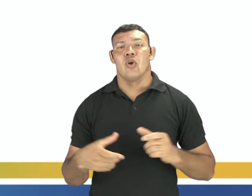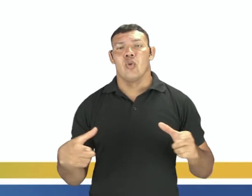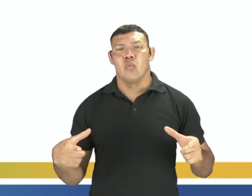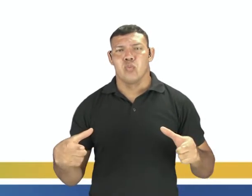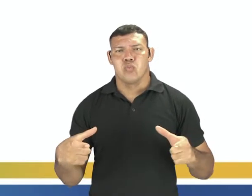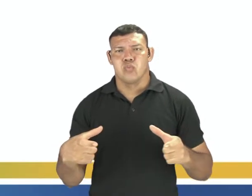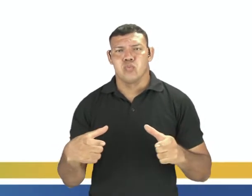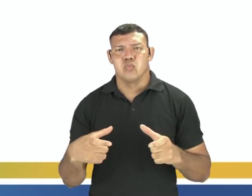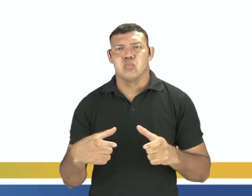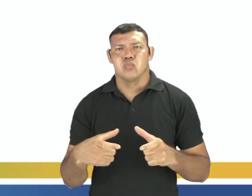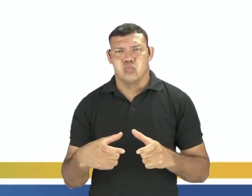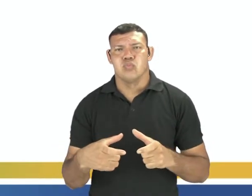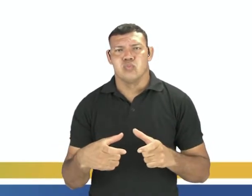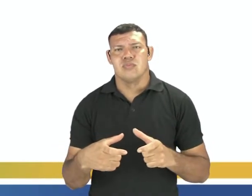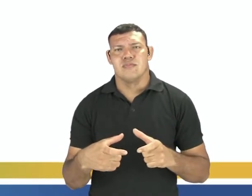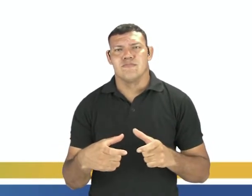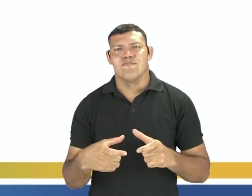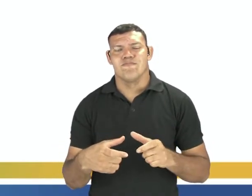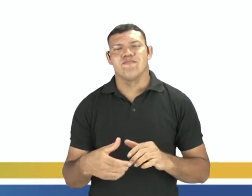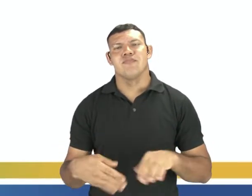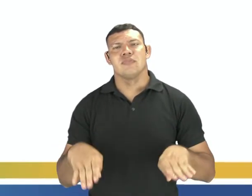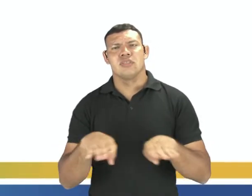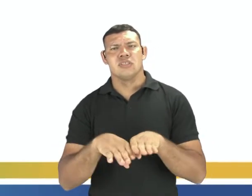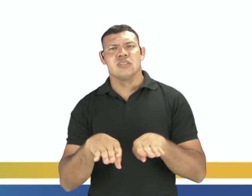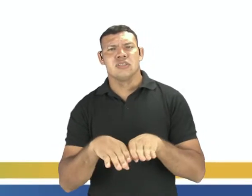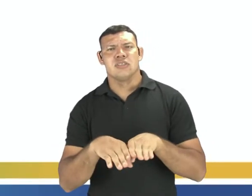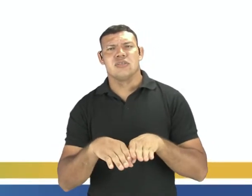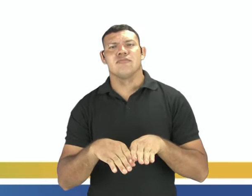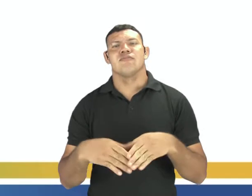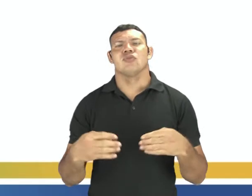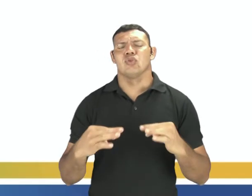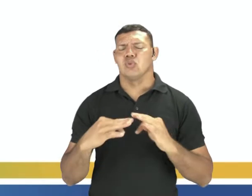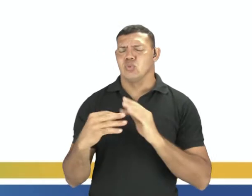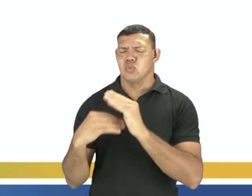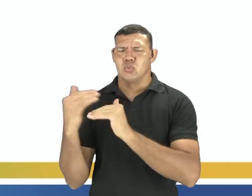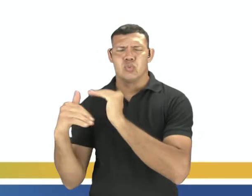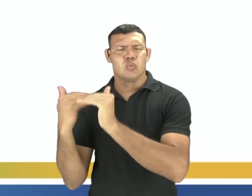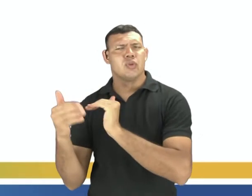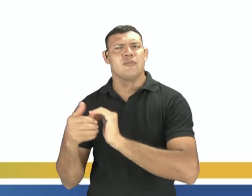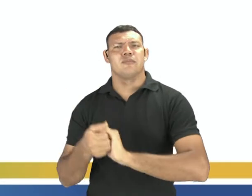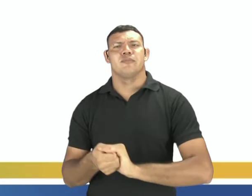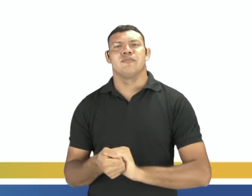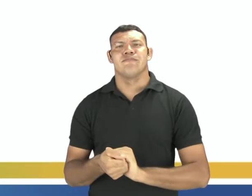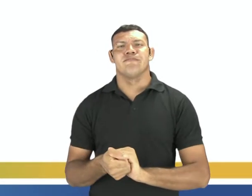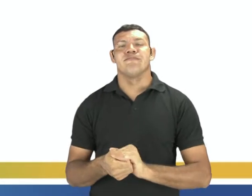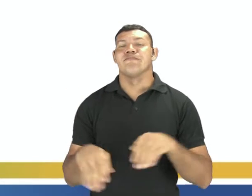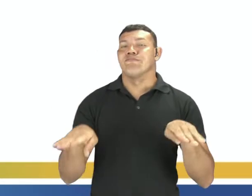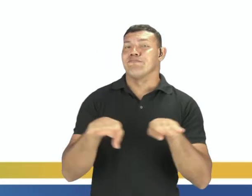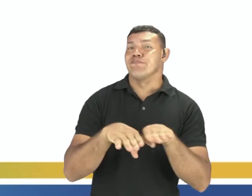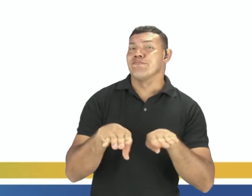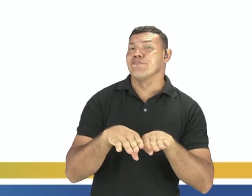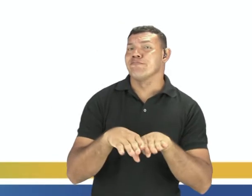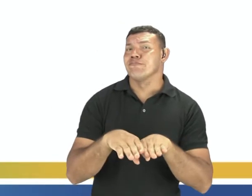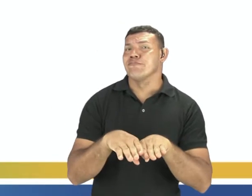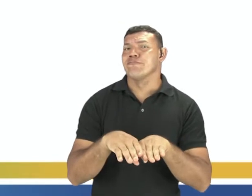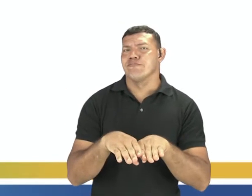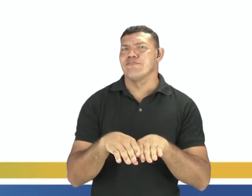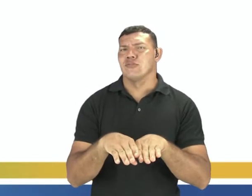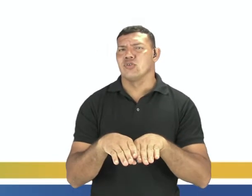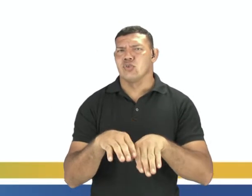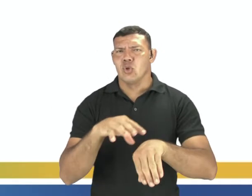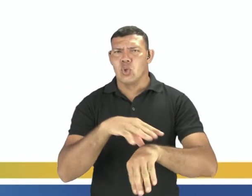afinar mais, o quadril, ele começa a se desenvolver. Começa a aparecer também